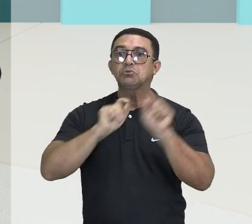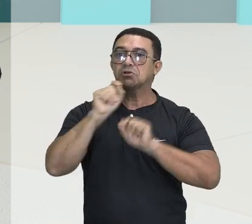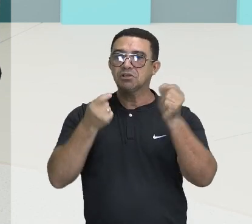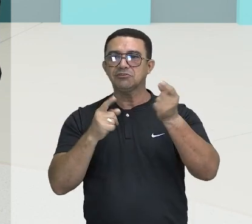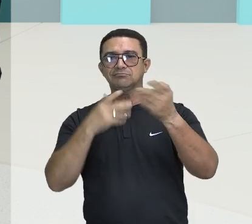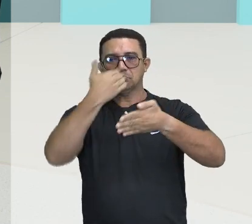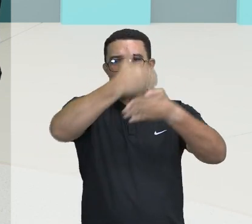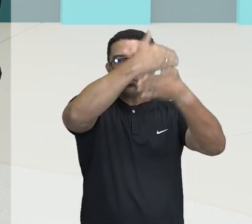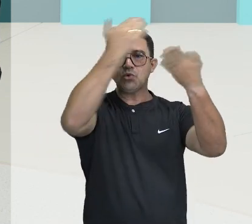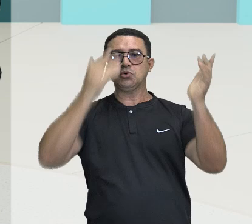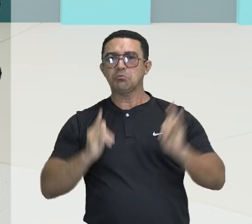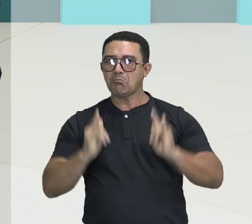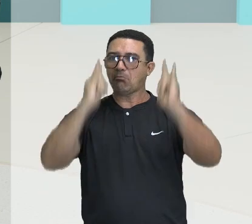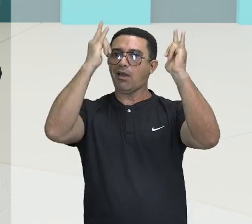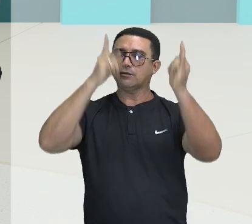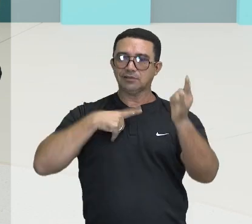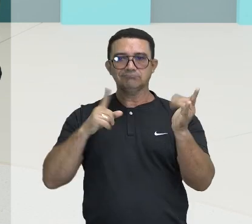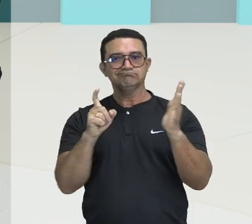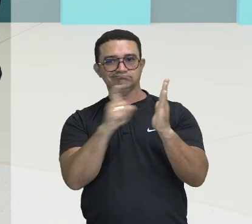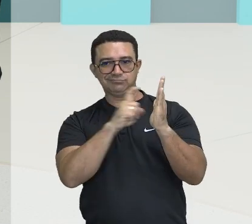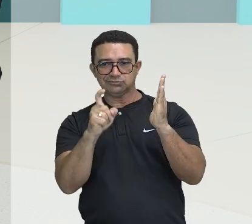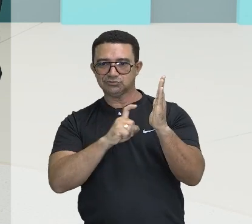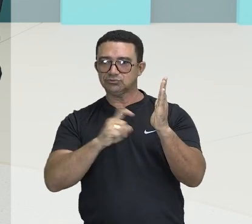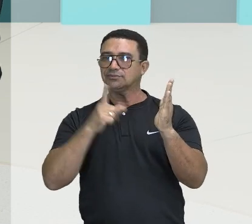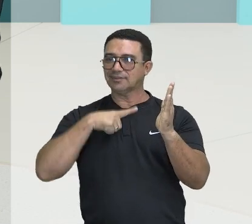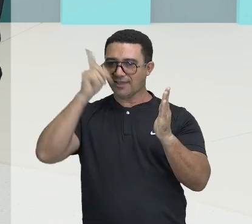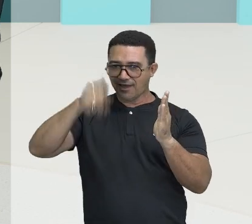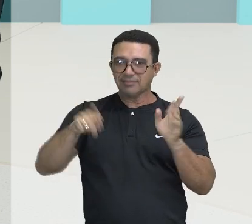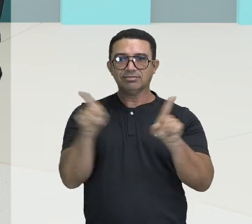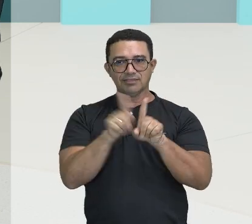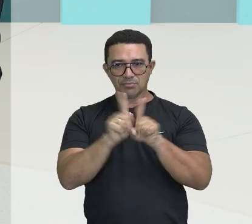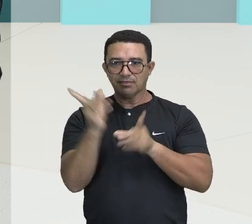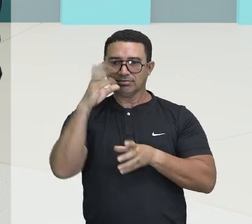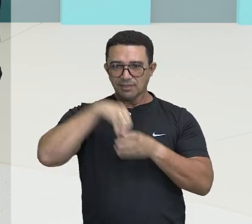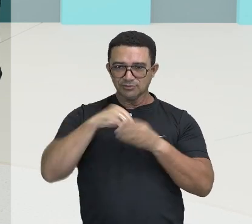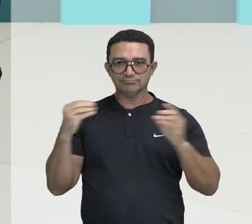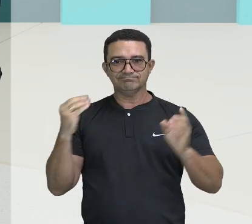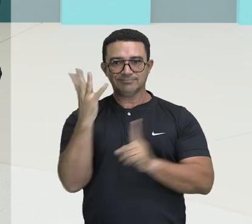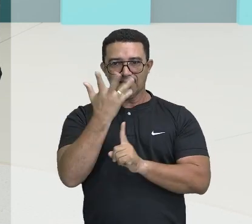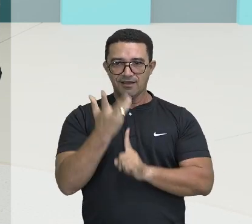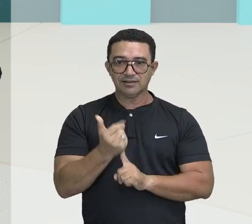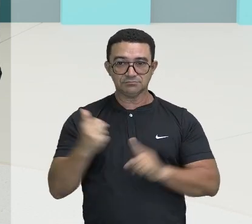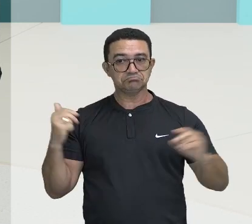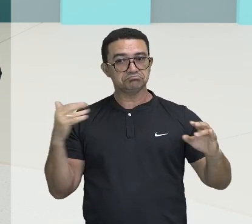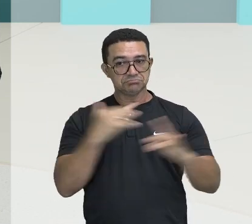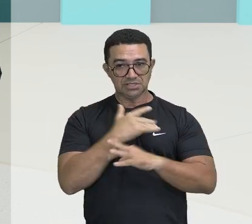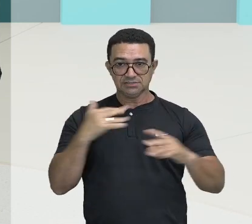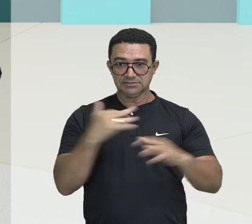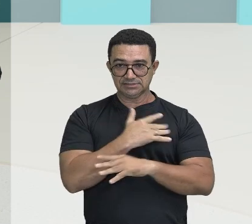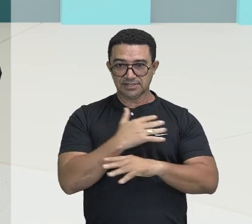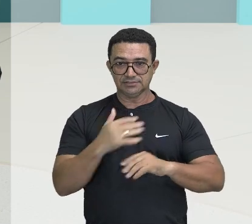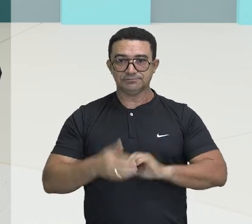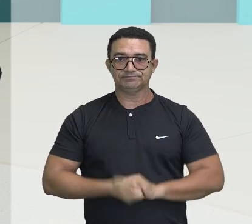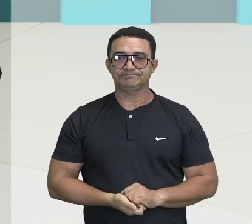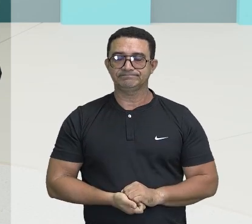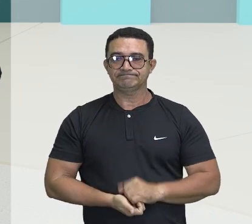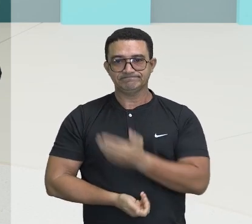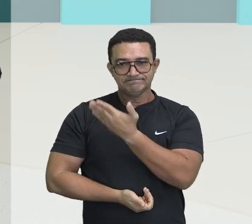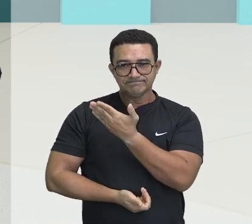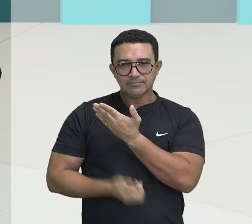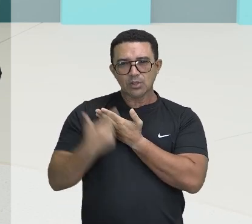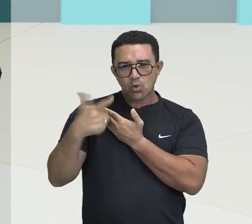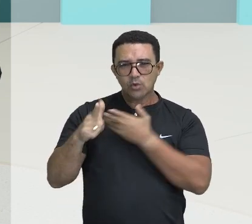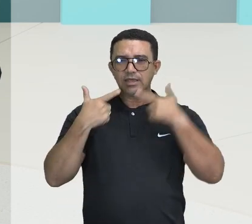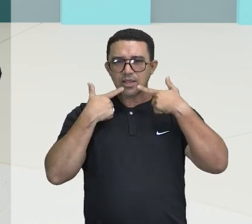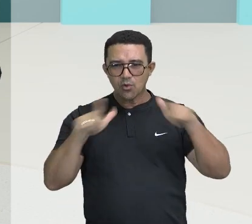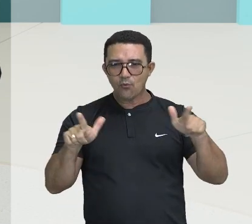nos muros, nos prédios. Então, isso faz parte da arte urbana. E aqui nós temos uma outra linguagem artística